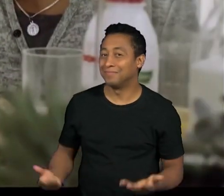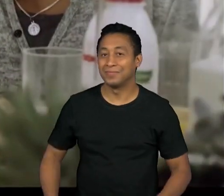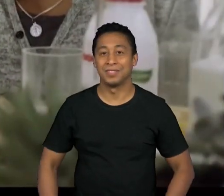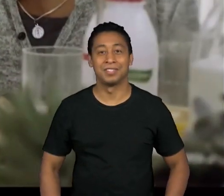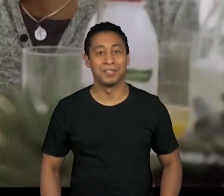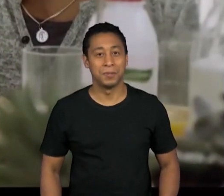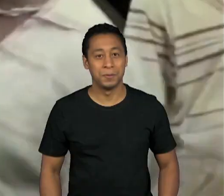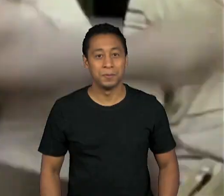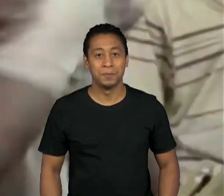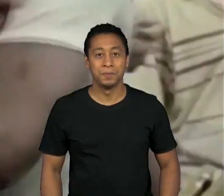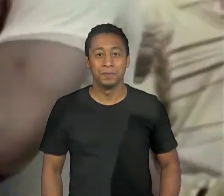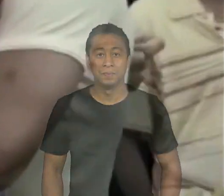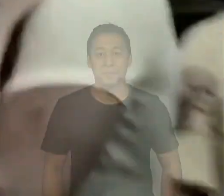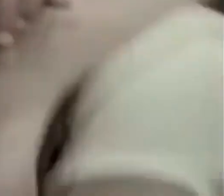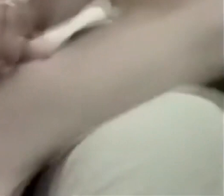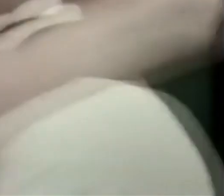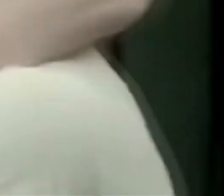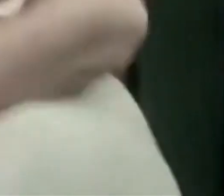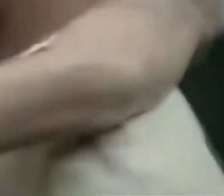Maravilhoso!